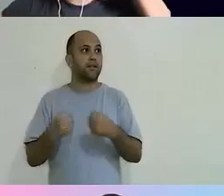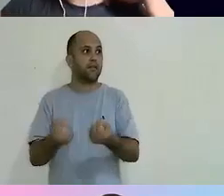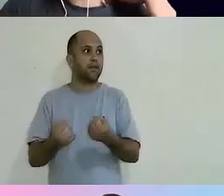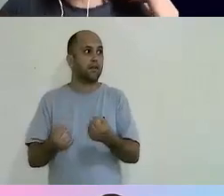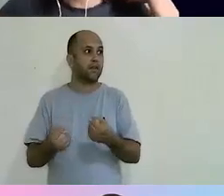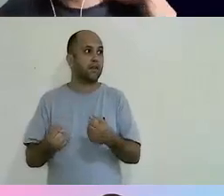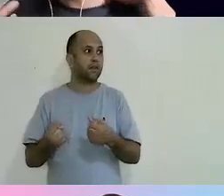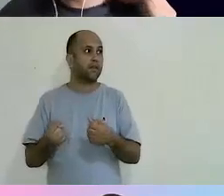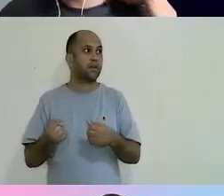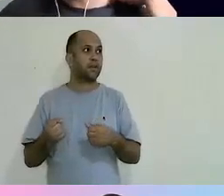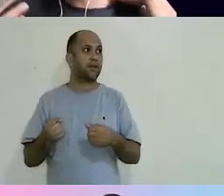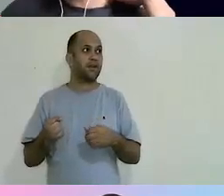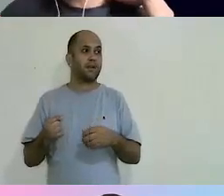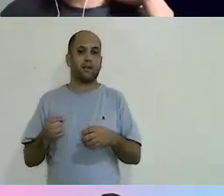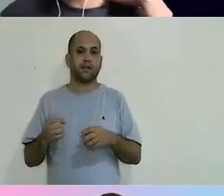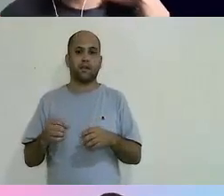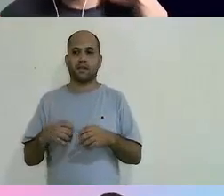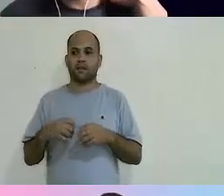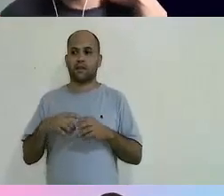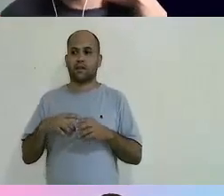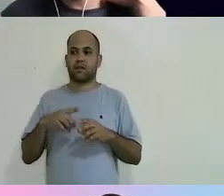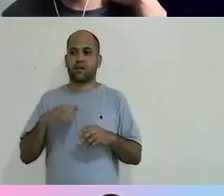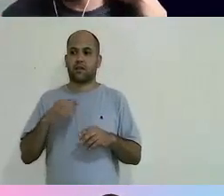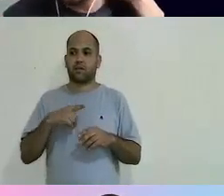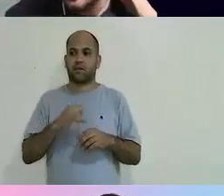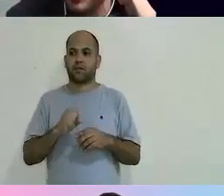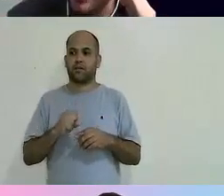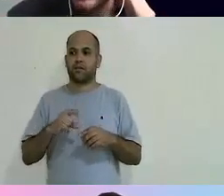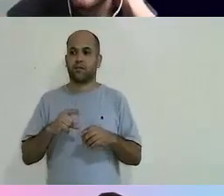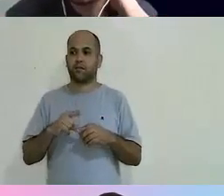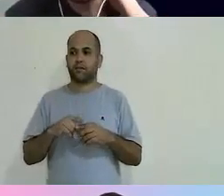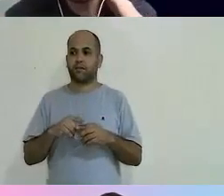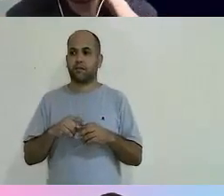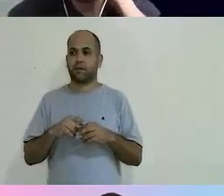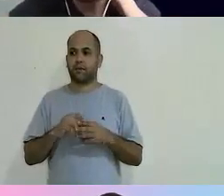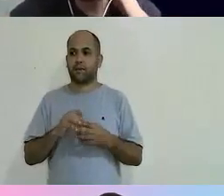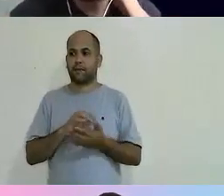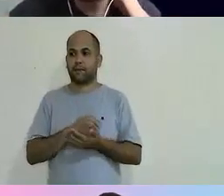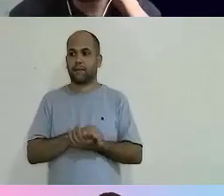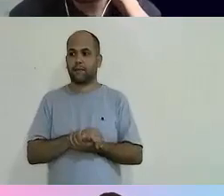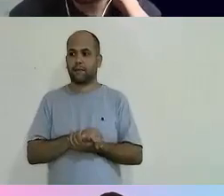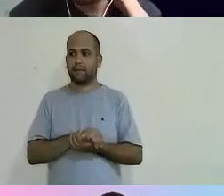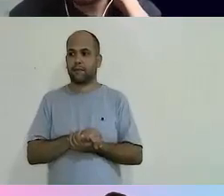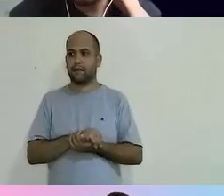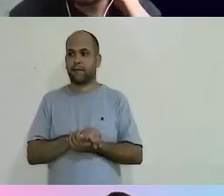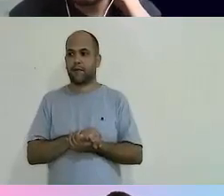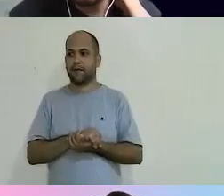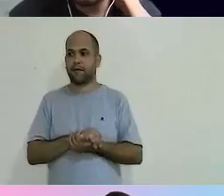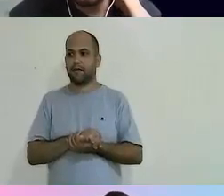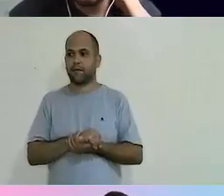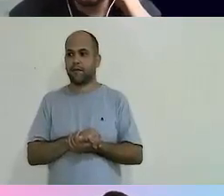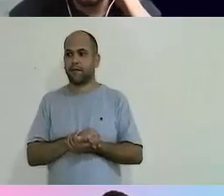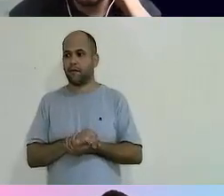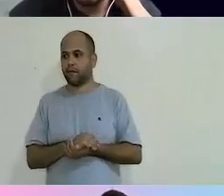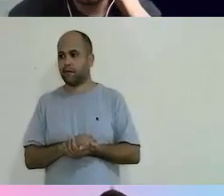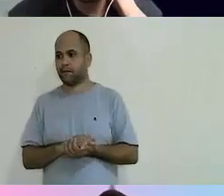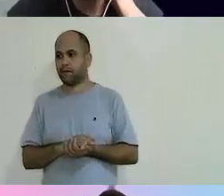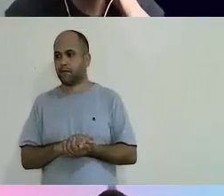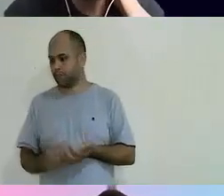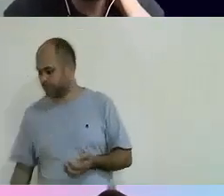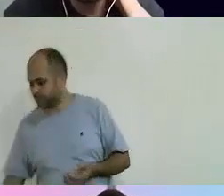a necessidade da criatividade, inovação e do protagonismo, principalmente. É, bacana. Tem gente falando aqui